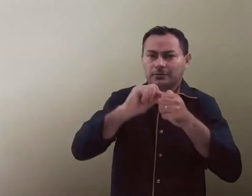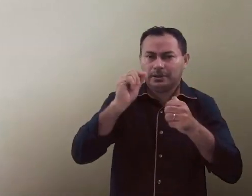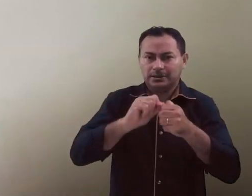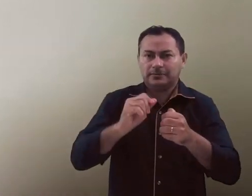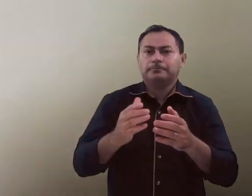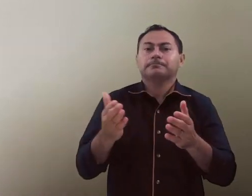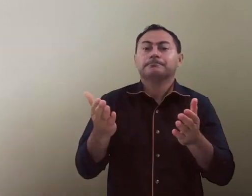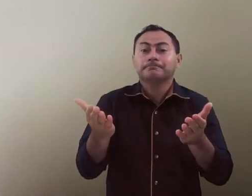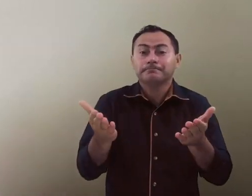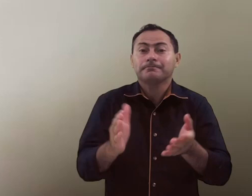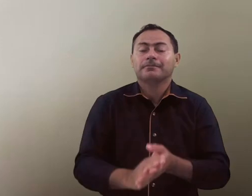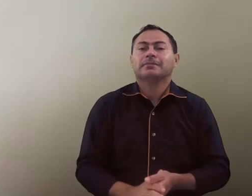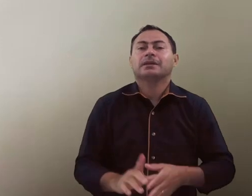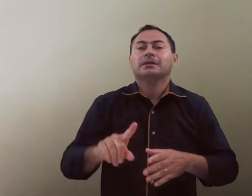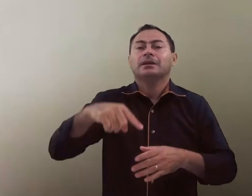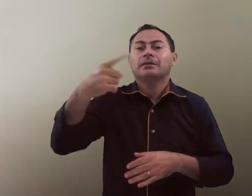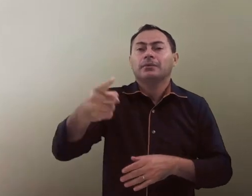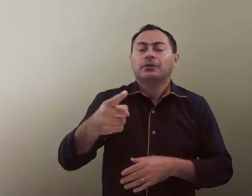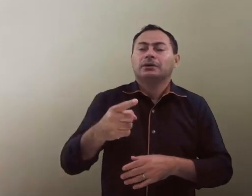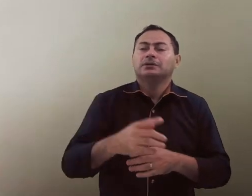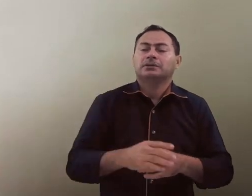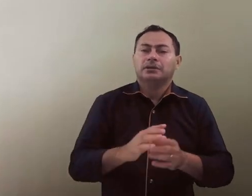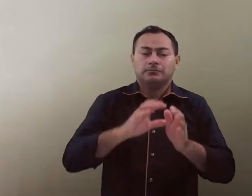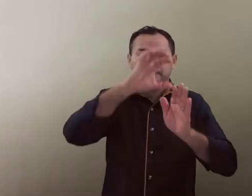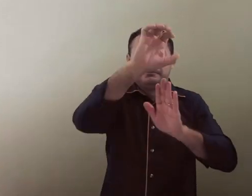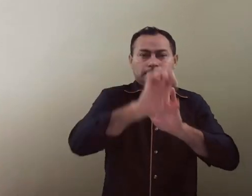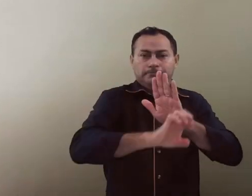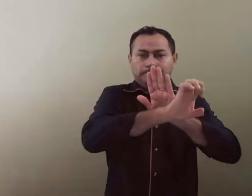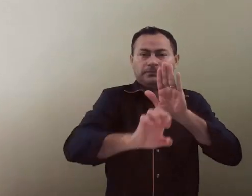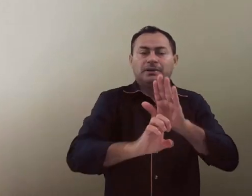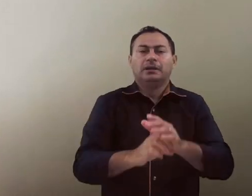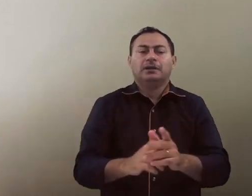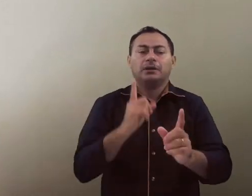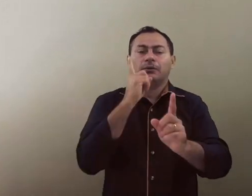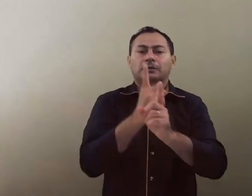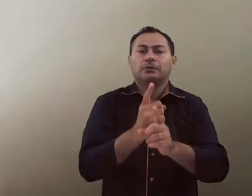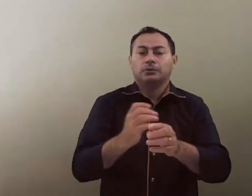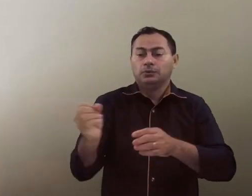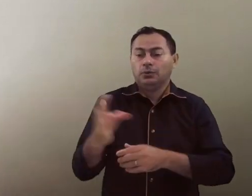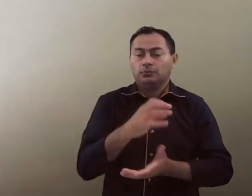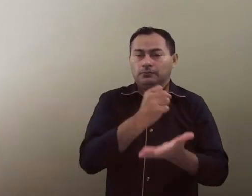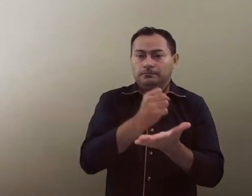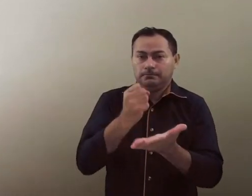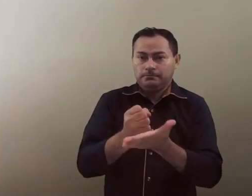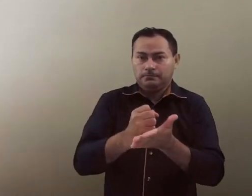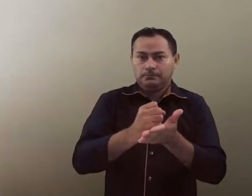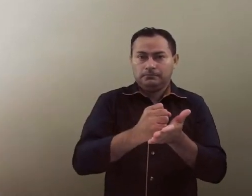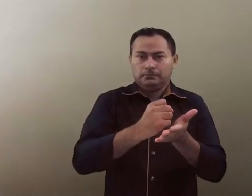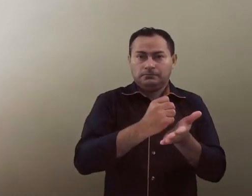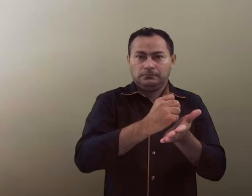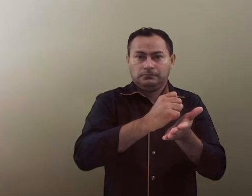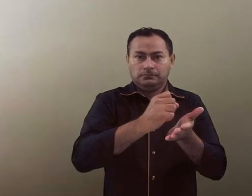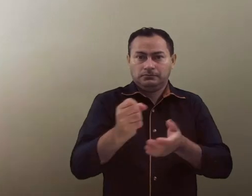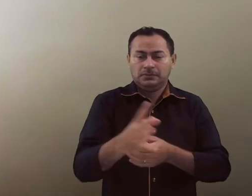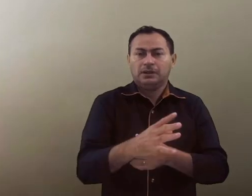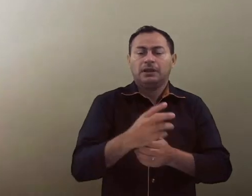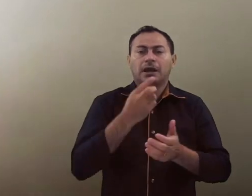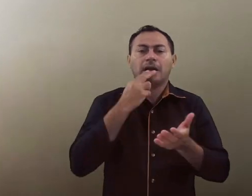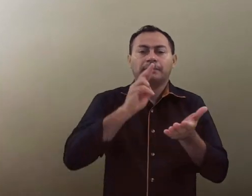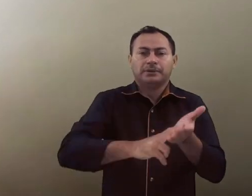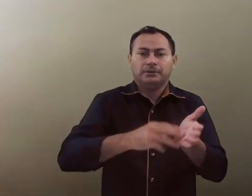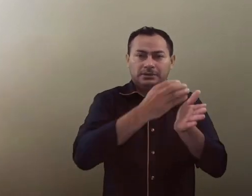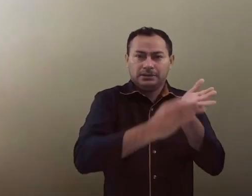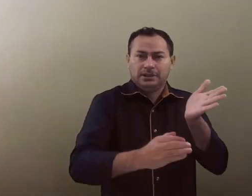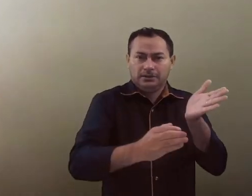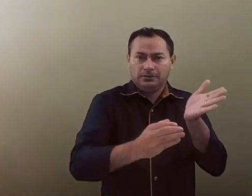o que estão fazendo. Depois que passamos pelos evangelhos, encontramos no Novo Testamento, no capítulo 5 da carta de